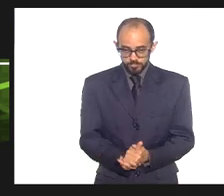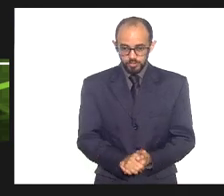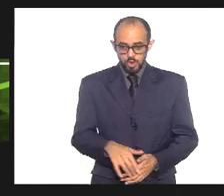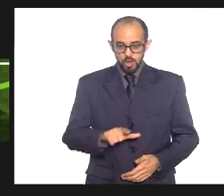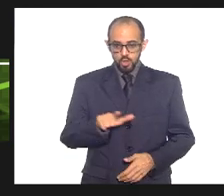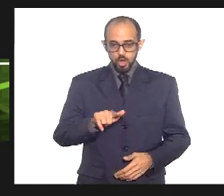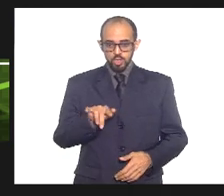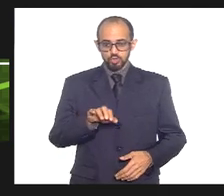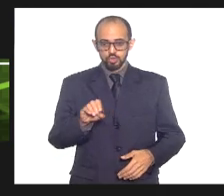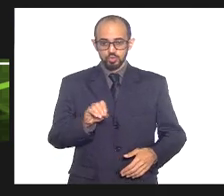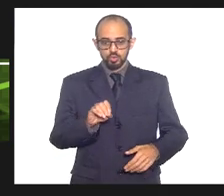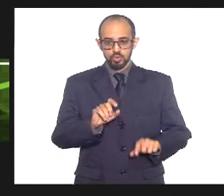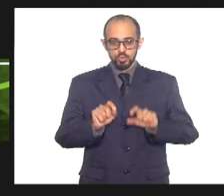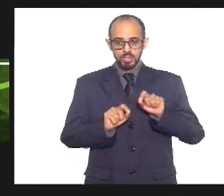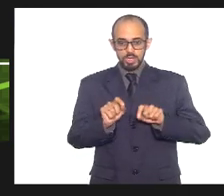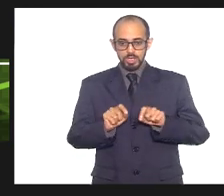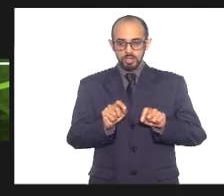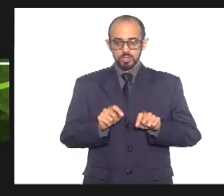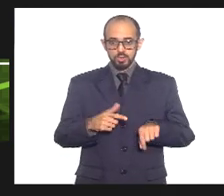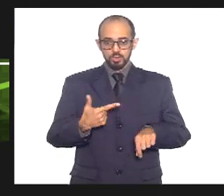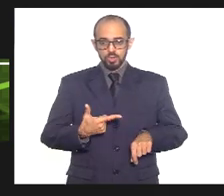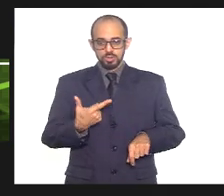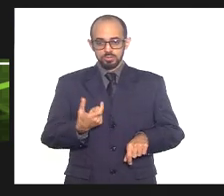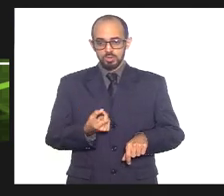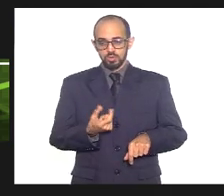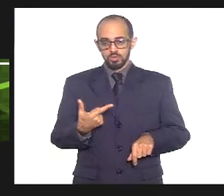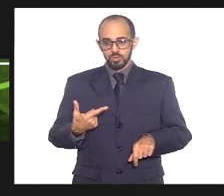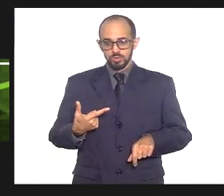que em